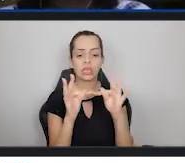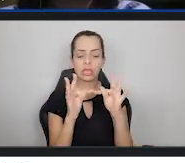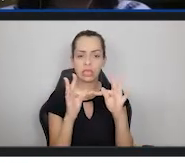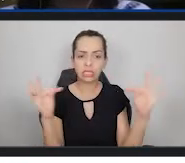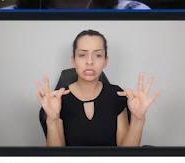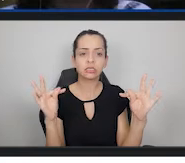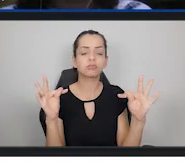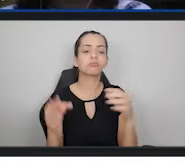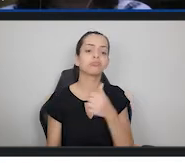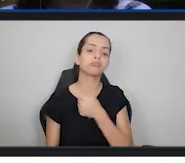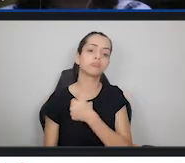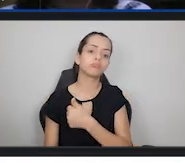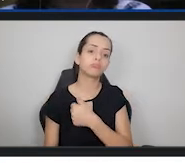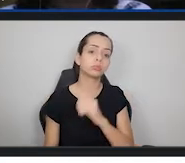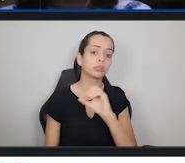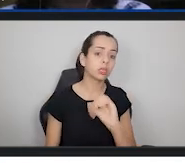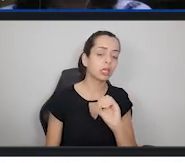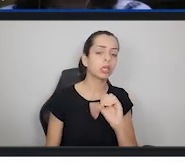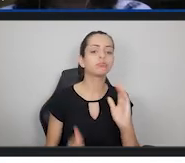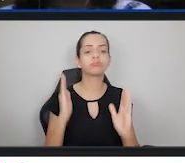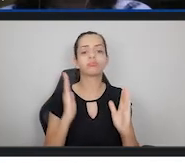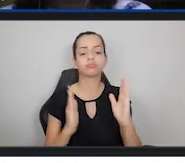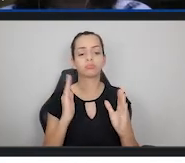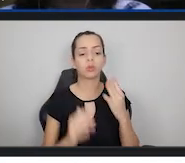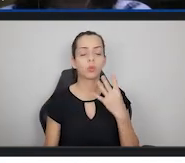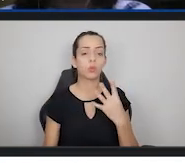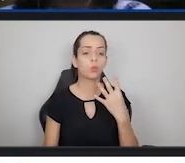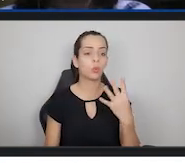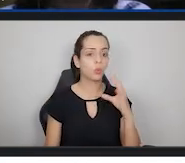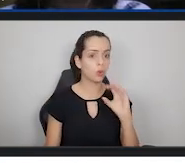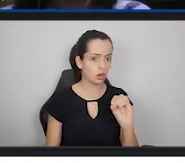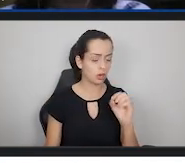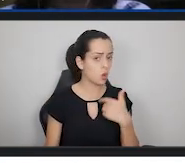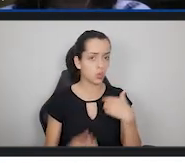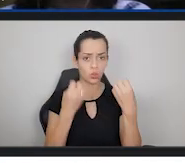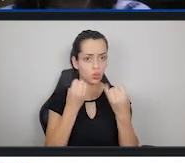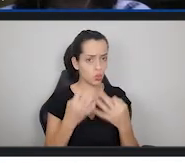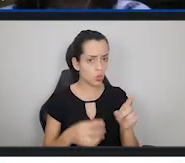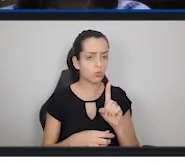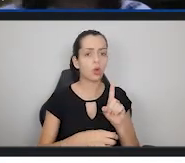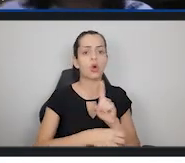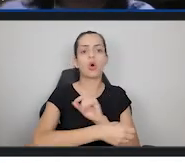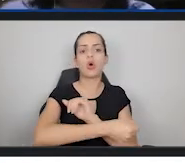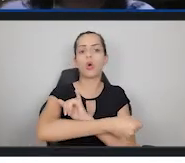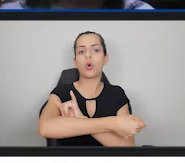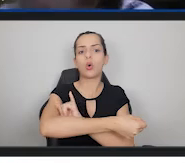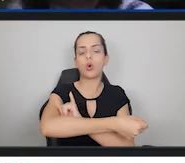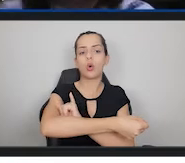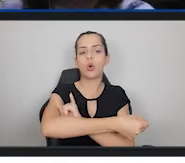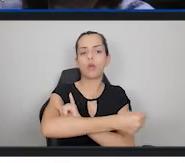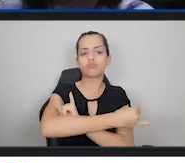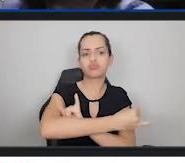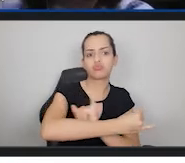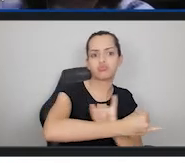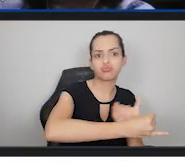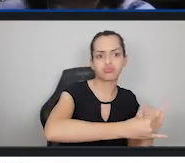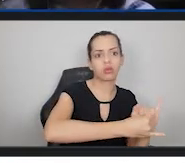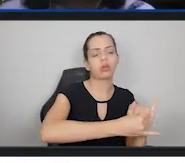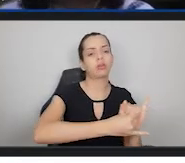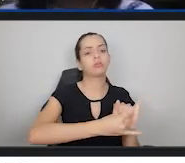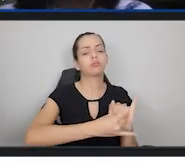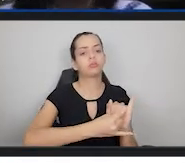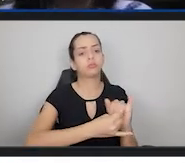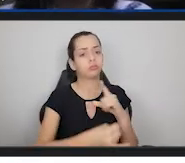leste de Minas. E aqui nós já temos as tensões de distribuição, né, 110 a 440. Não citei aqui